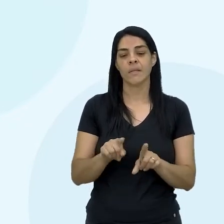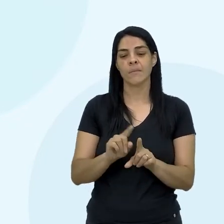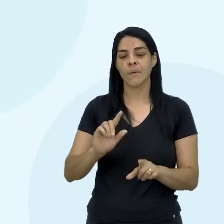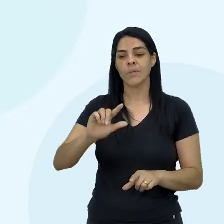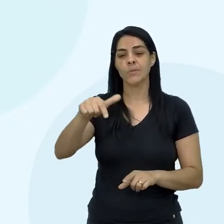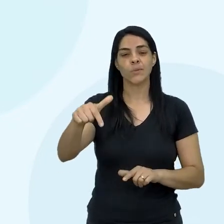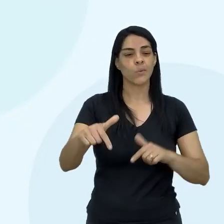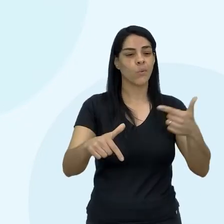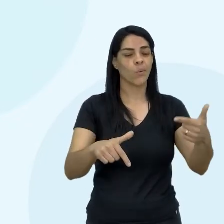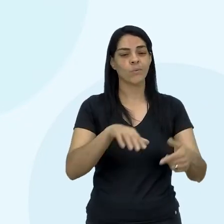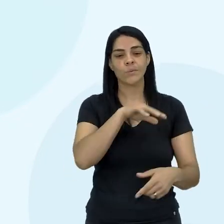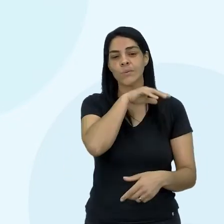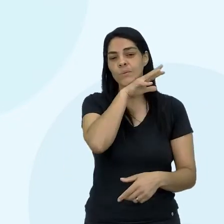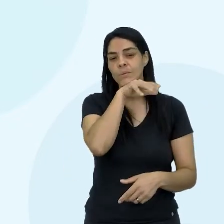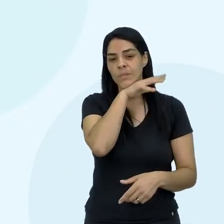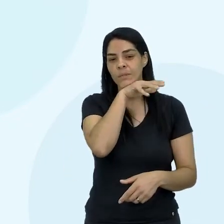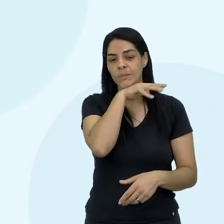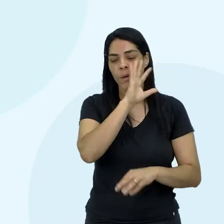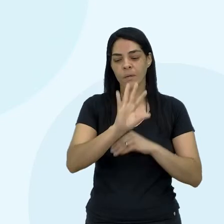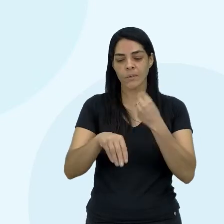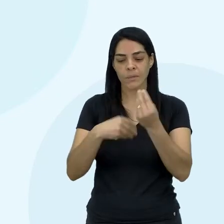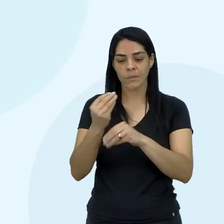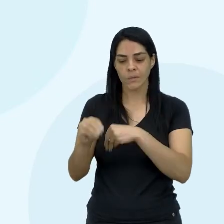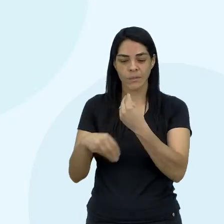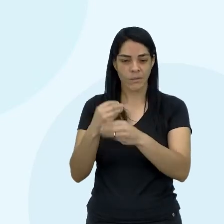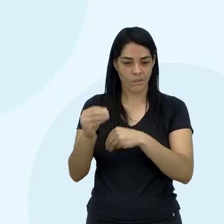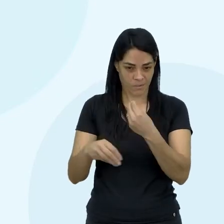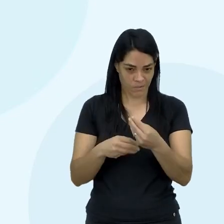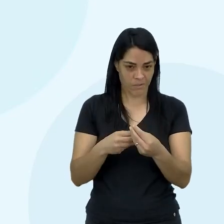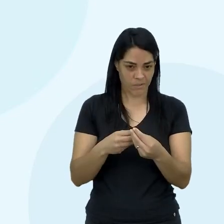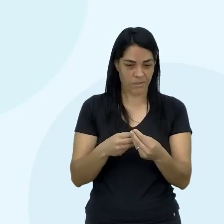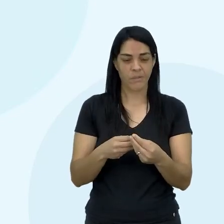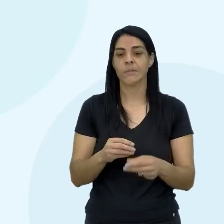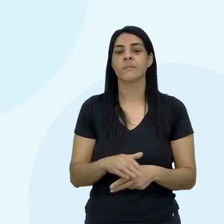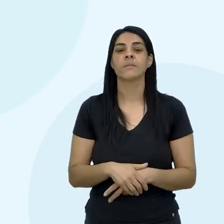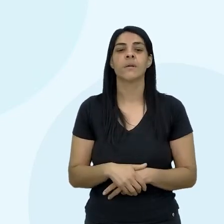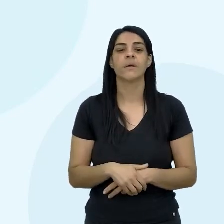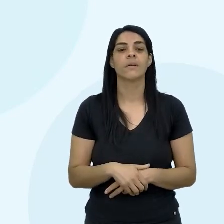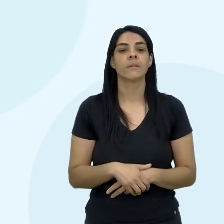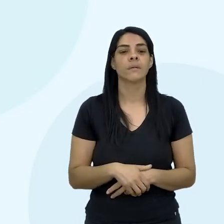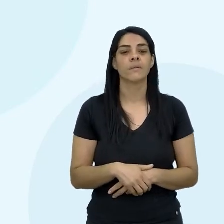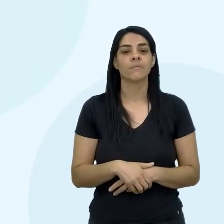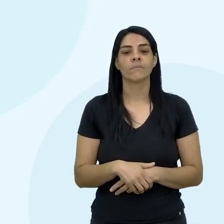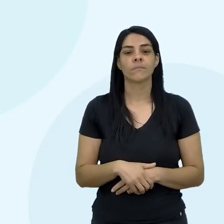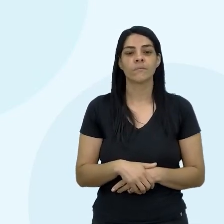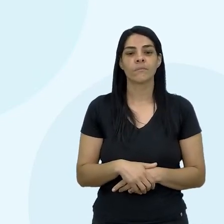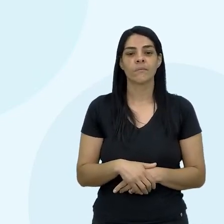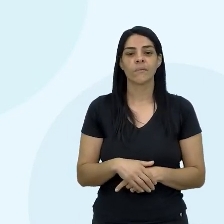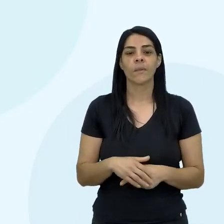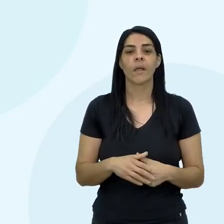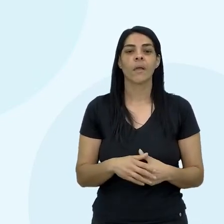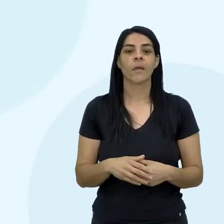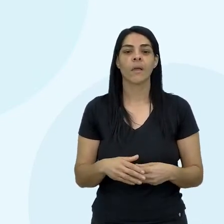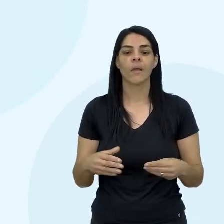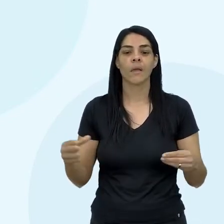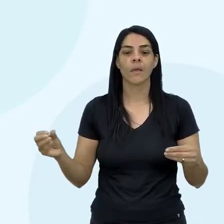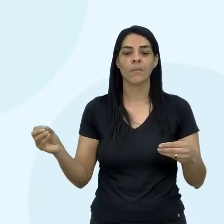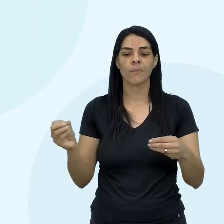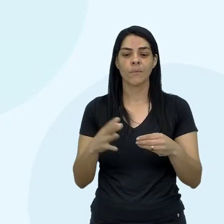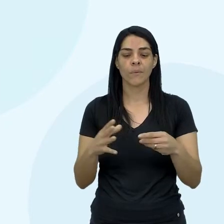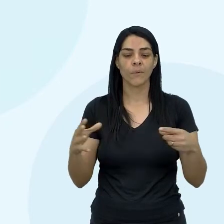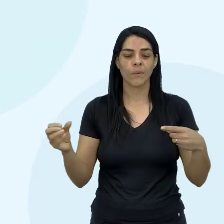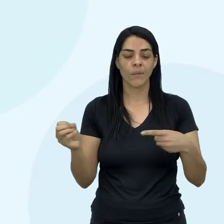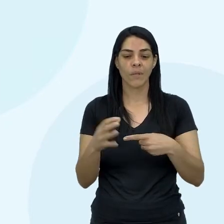inclusive, se a questão envolver aqui proteína animal. Parou aí, professor? Não, você já teve um impacto